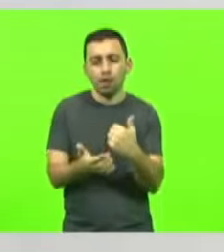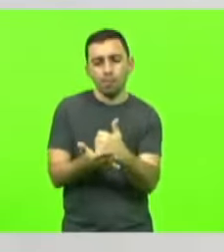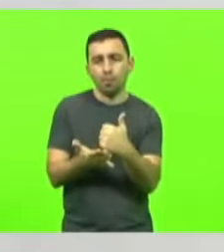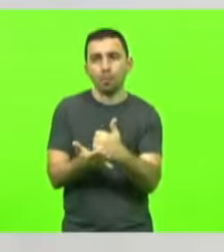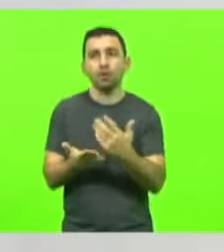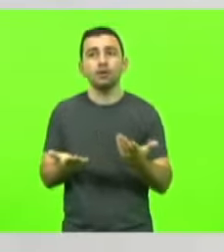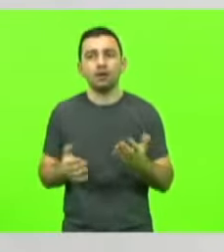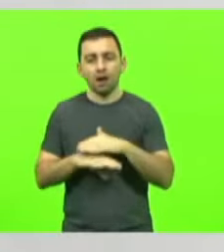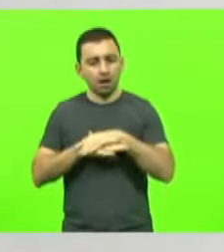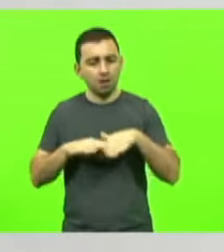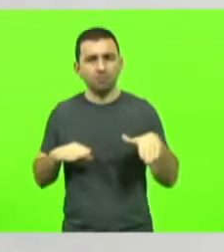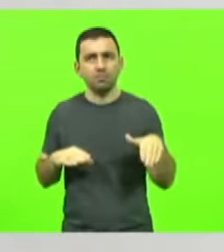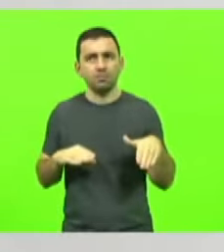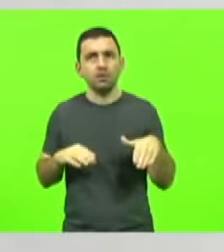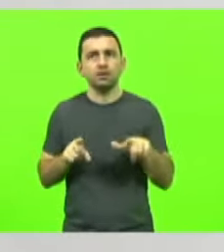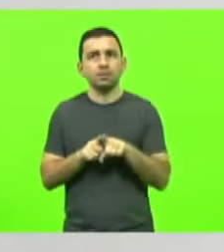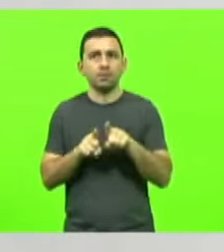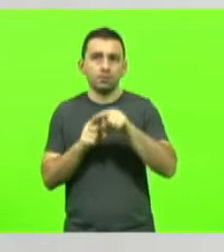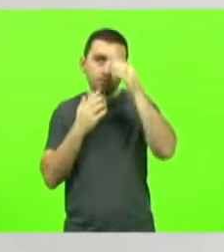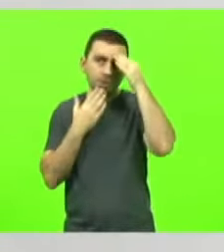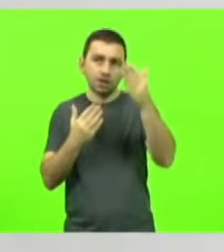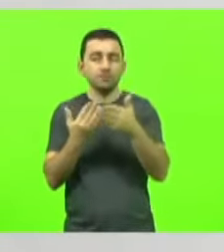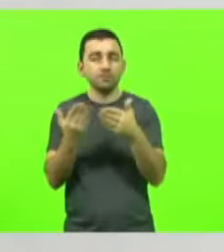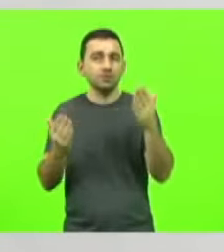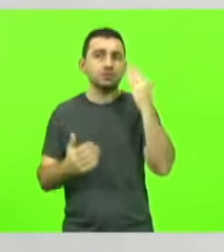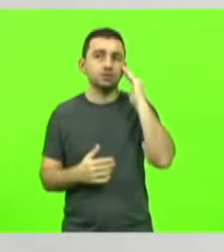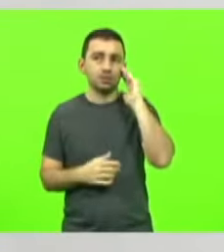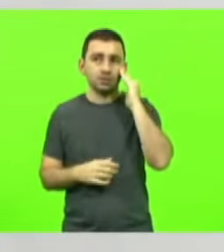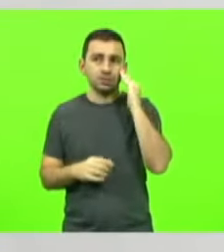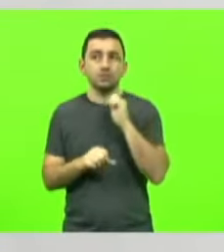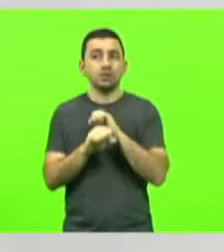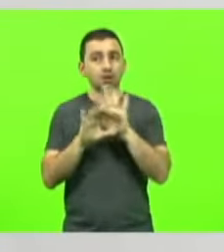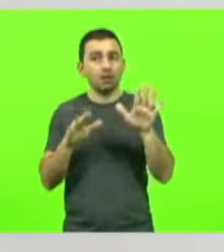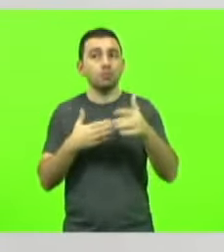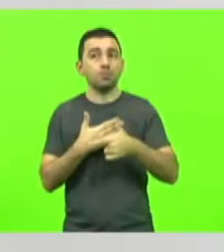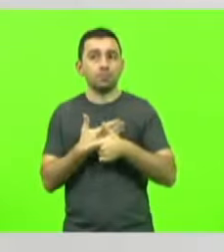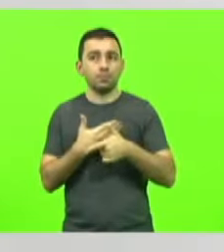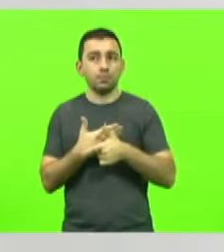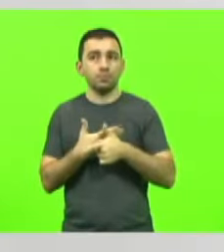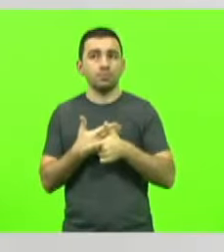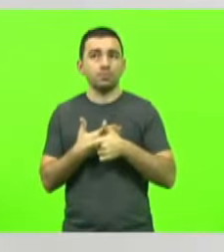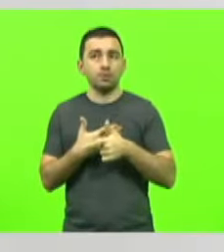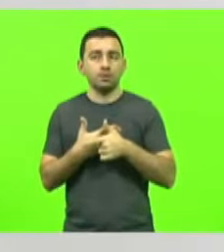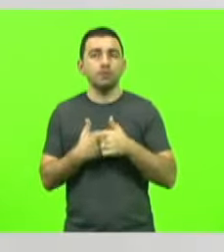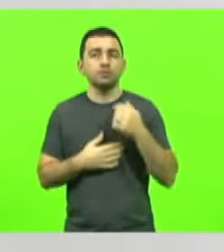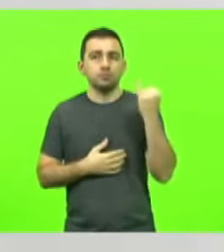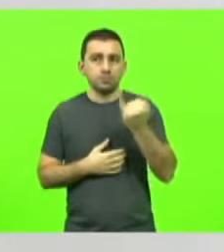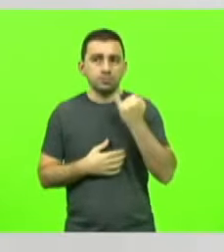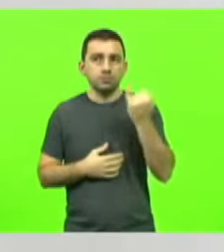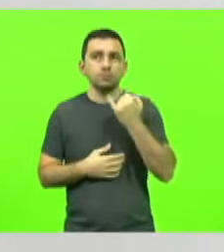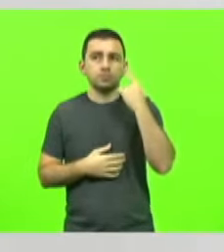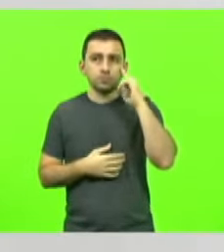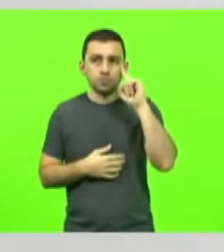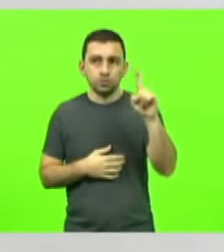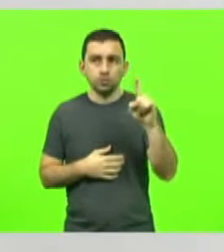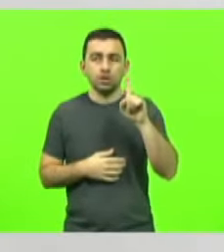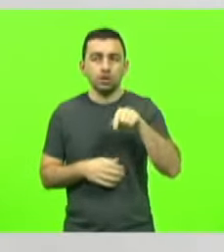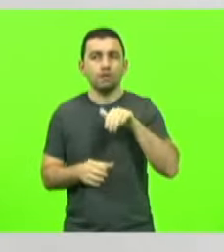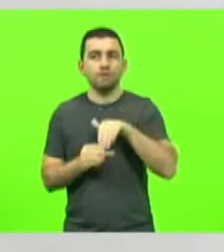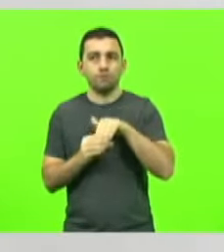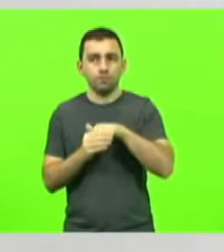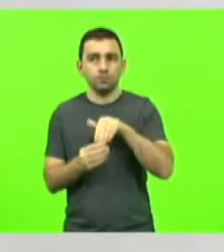E também, muito obrigado àqueles que compreenderam ali o papel desse importantíssimo dia, que foi o dia da votação do